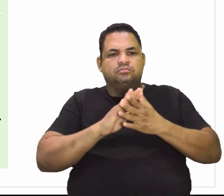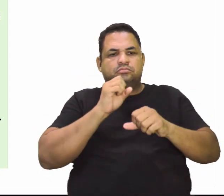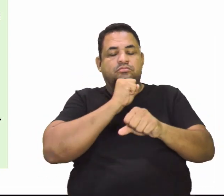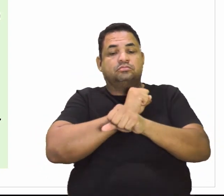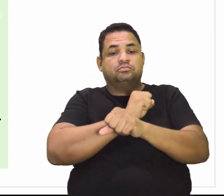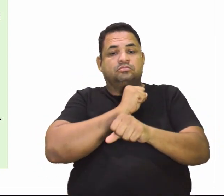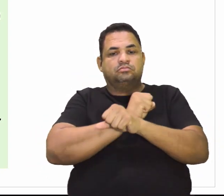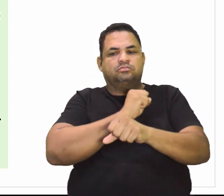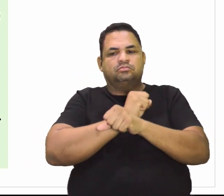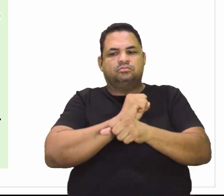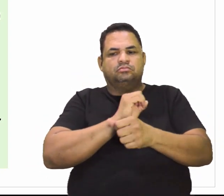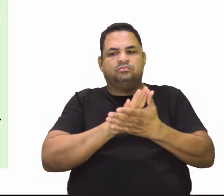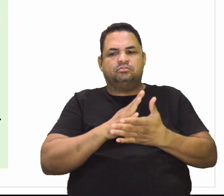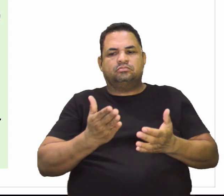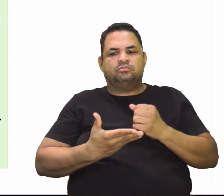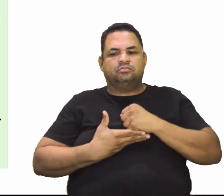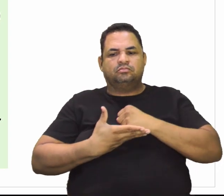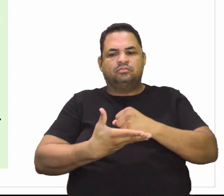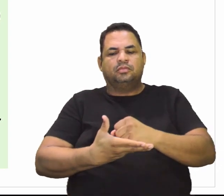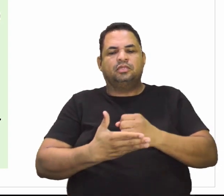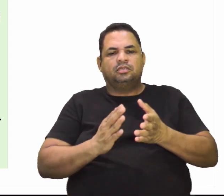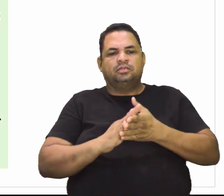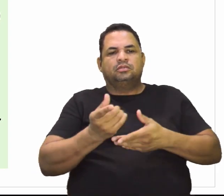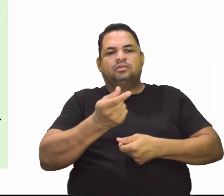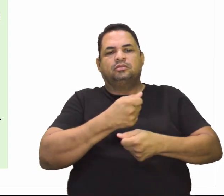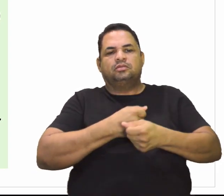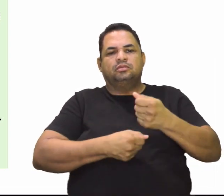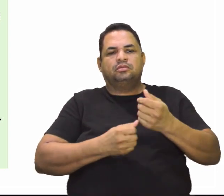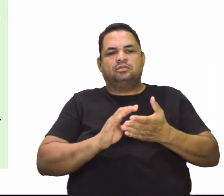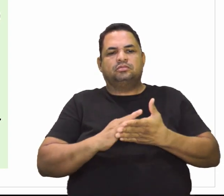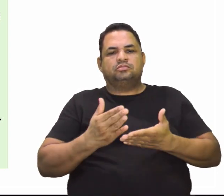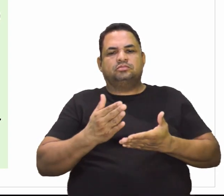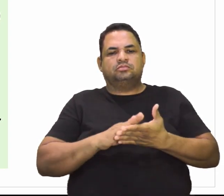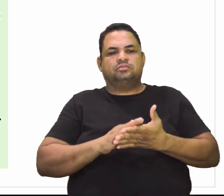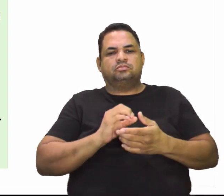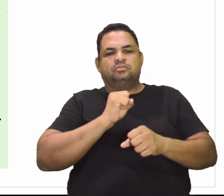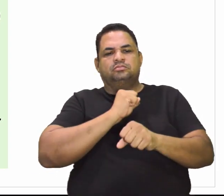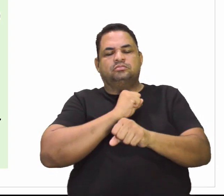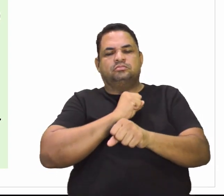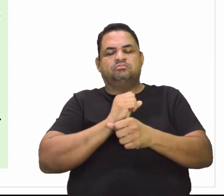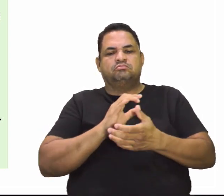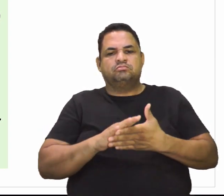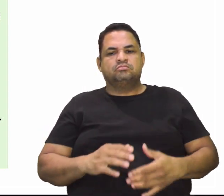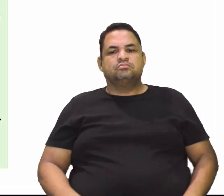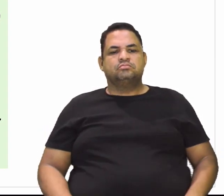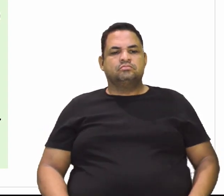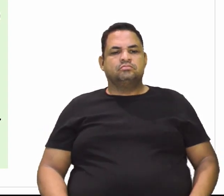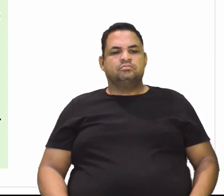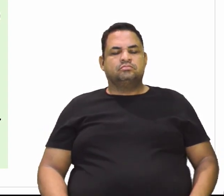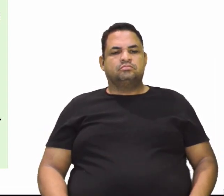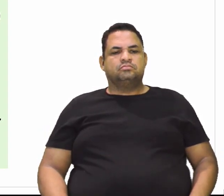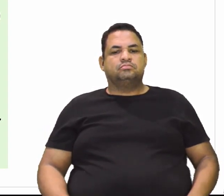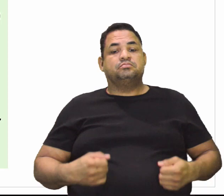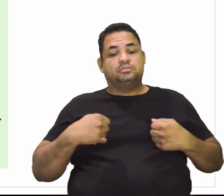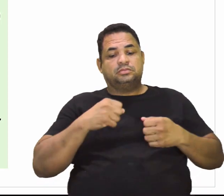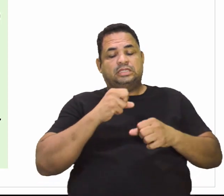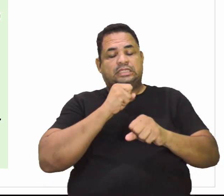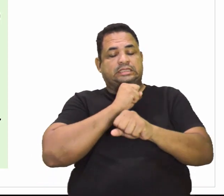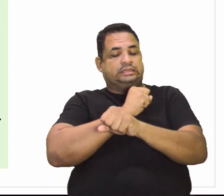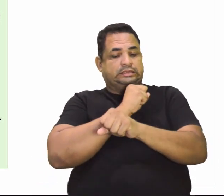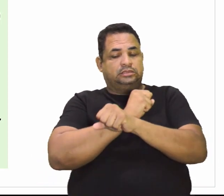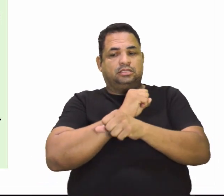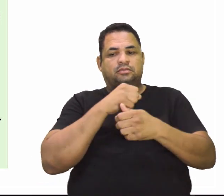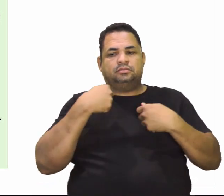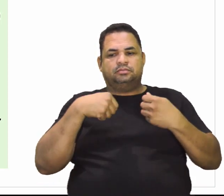A escravidão era a base do comércio do Império Romano. Sem os escravos, o Império Romano não sobreviveriam. Como não